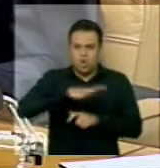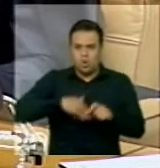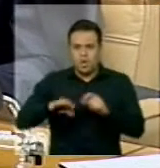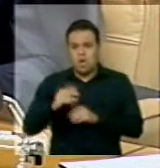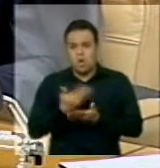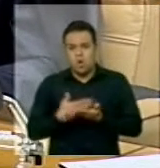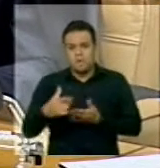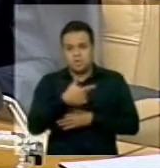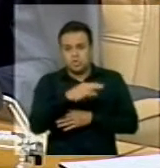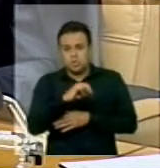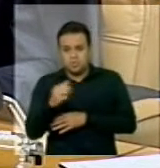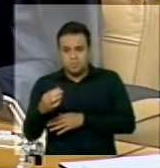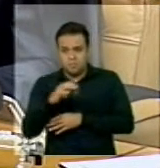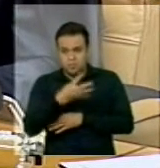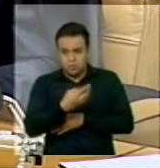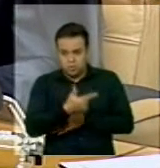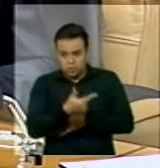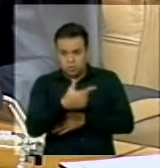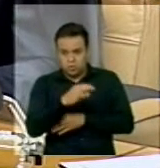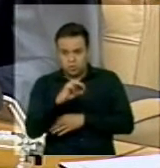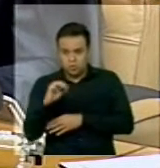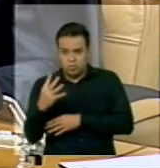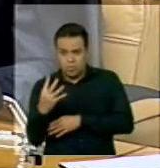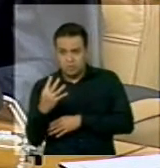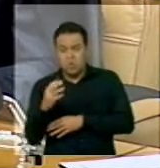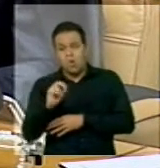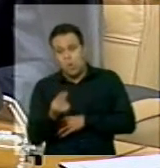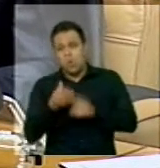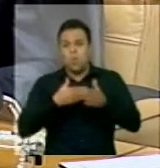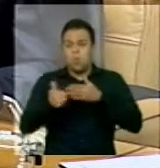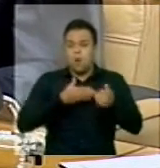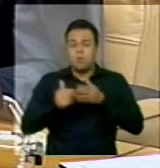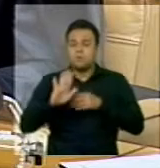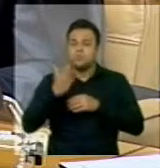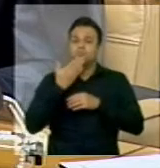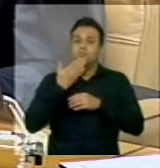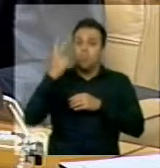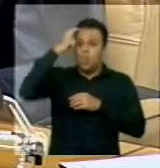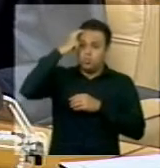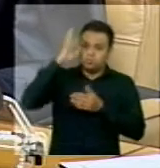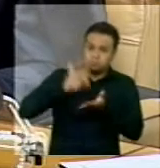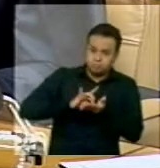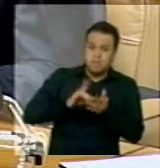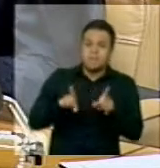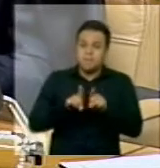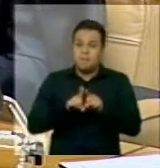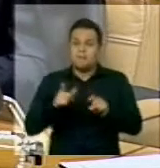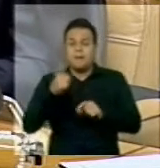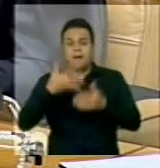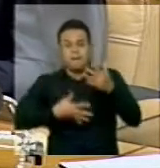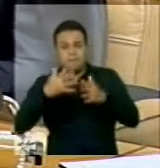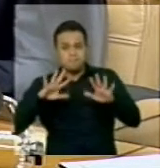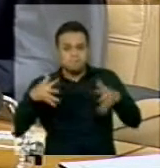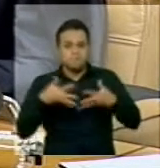2004 ou que nelas não exerçam qualquer tipo de cultura efetiva, além de impedir a constatação da existência